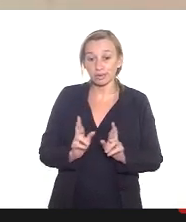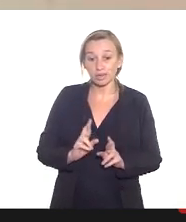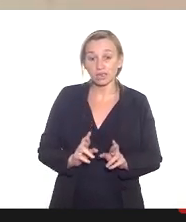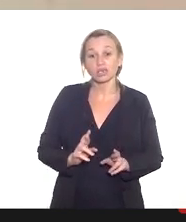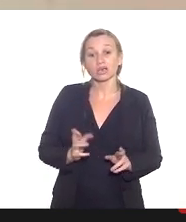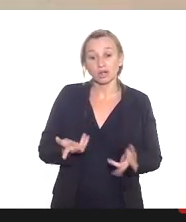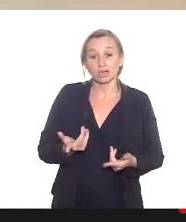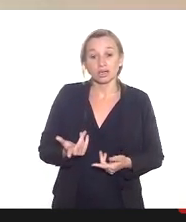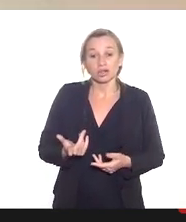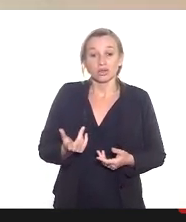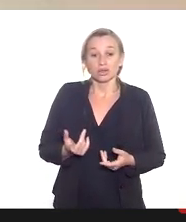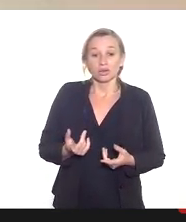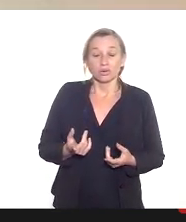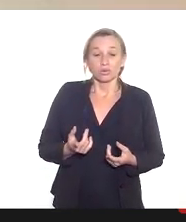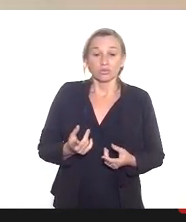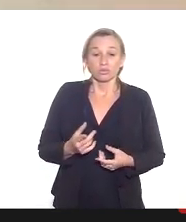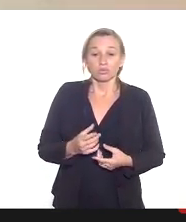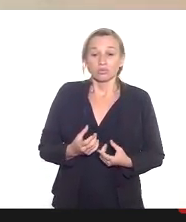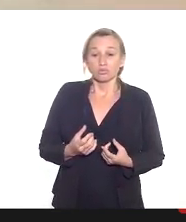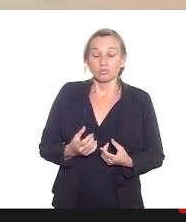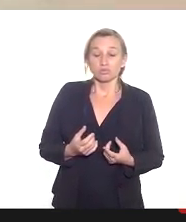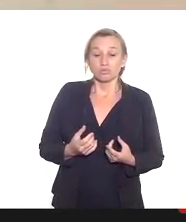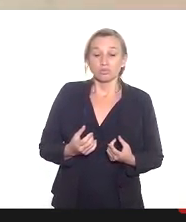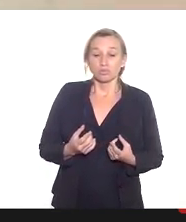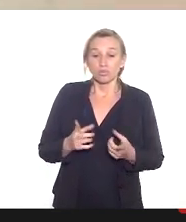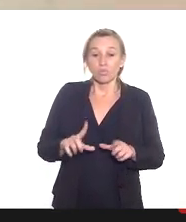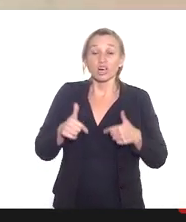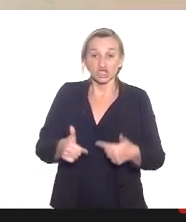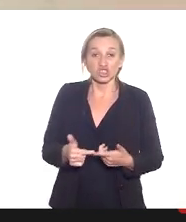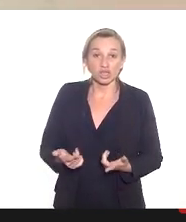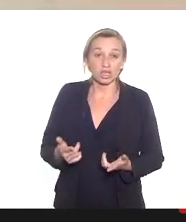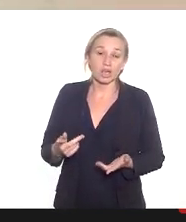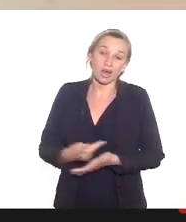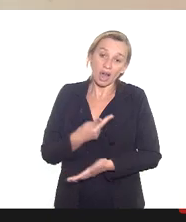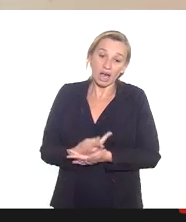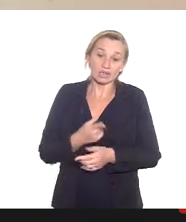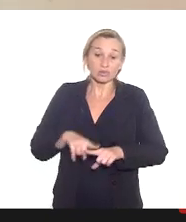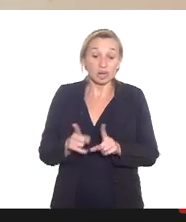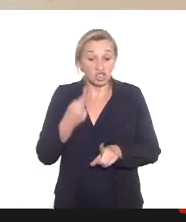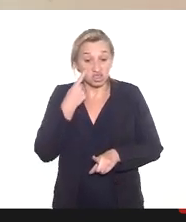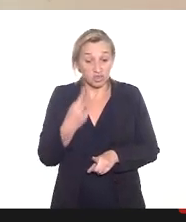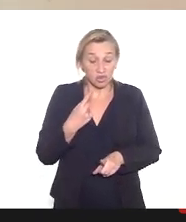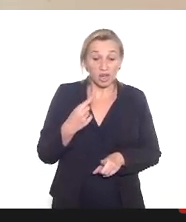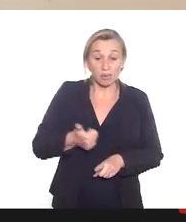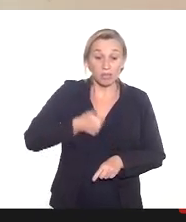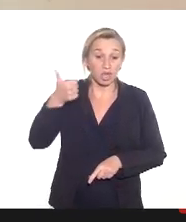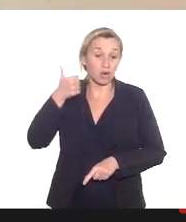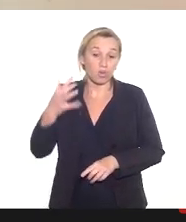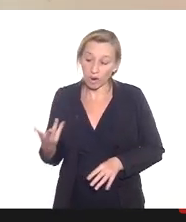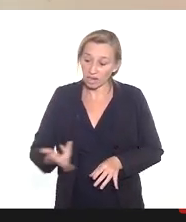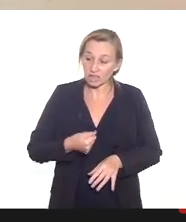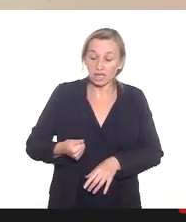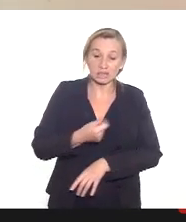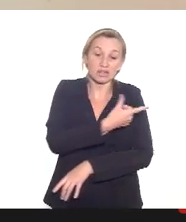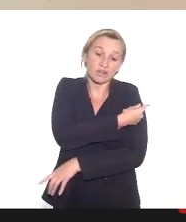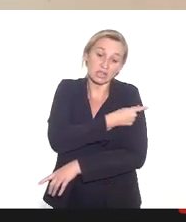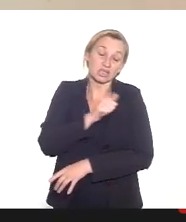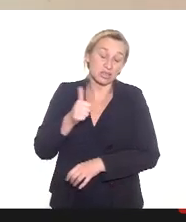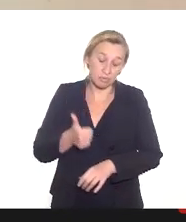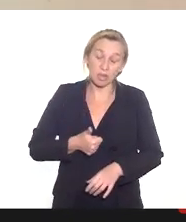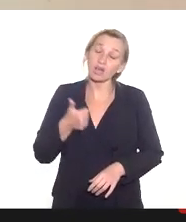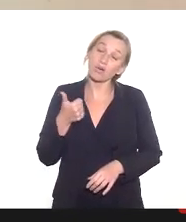projeto é de ferro mas a gente vê que tem números o risco-benefício as vantagens da vacinação de qualquer vacina é